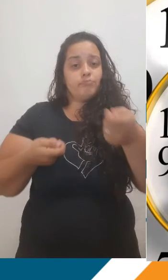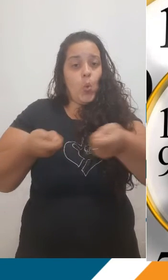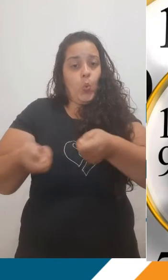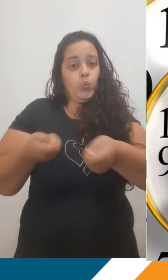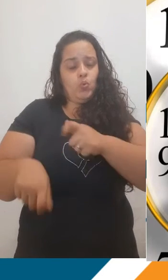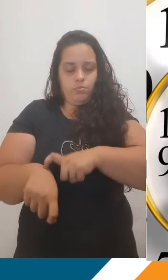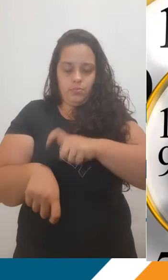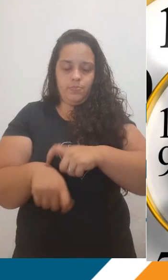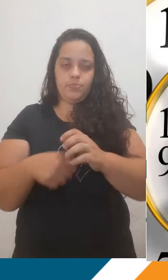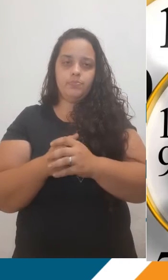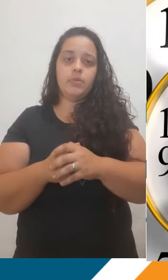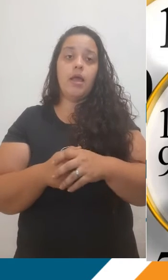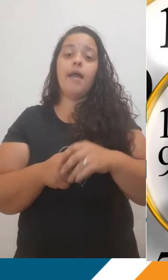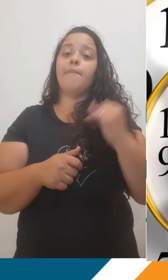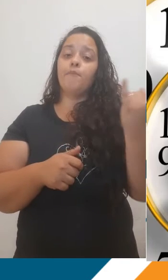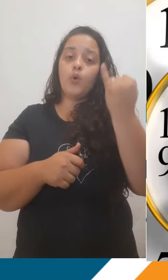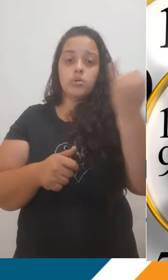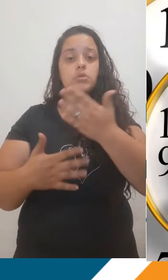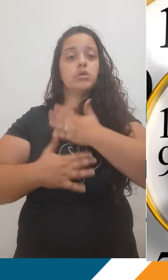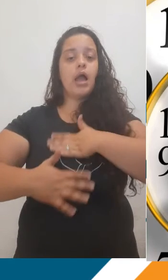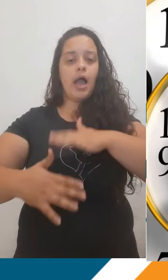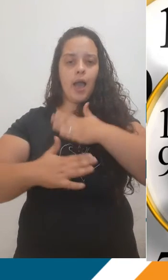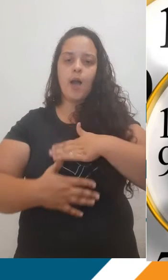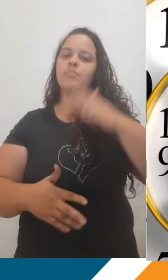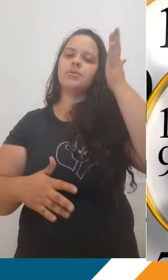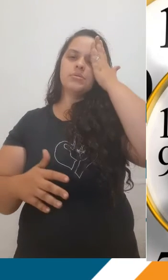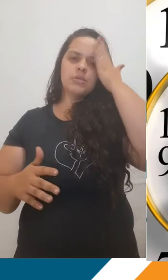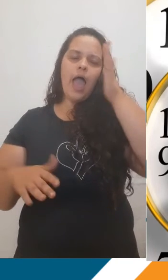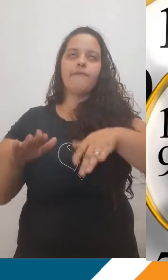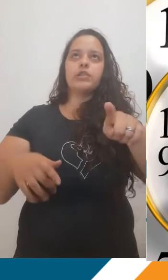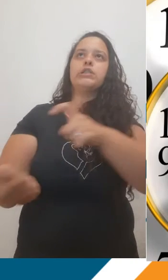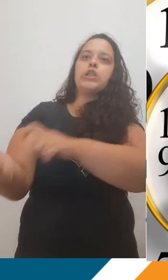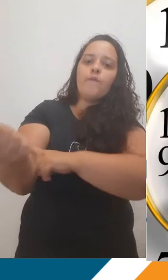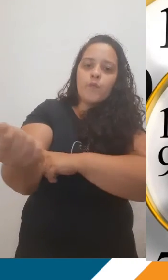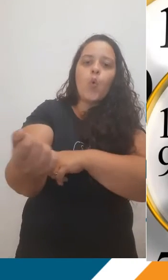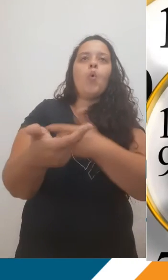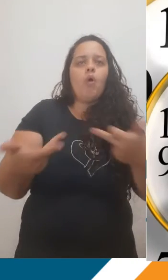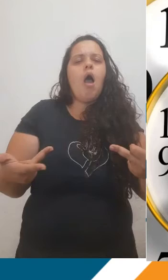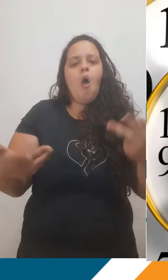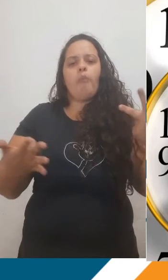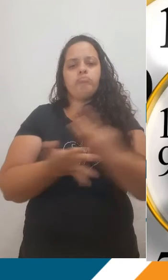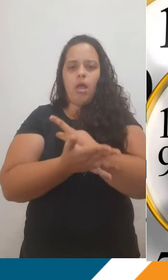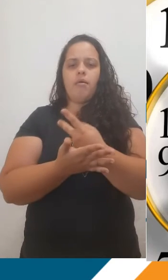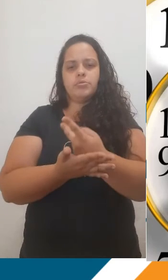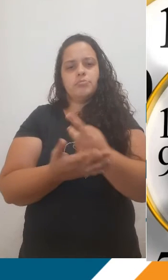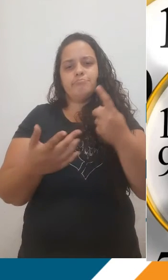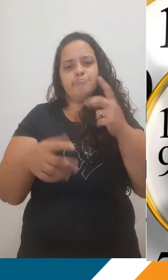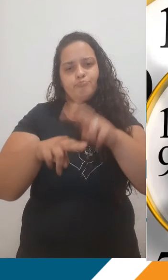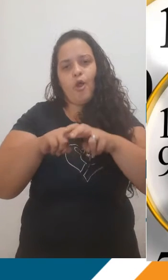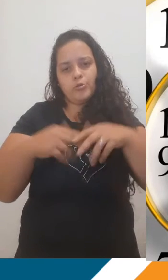Exatamente. É muito importante manter a calma. Eu sei que você vai estar nervoso e isso faz parte do momento,